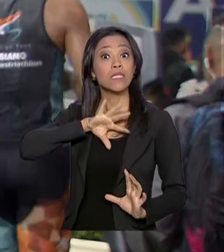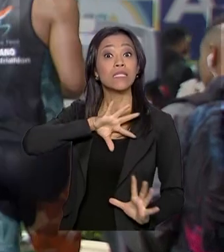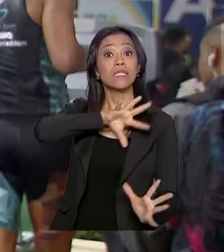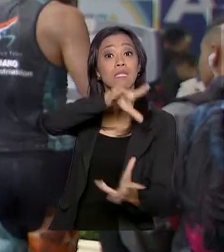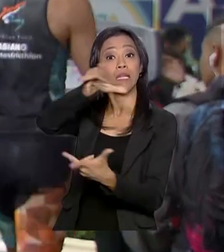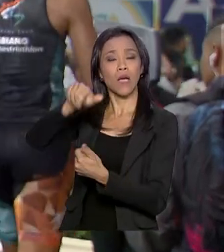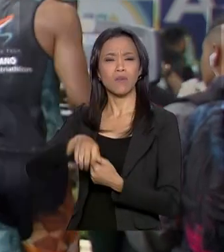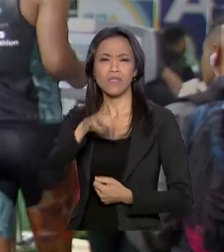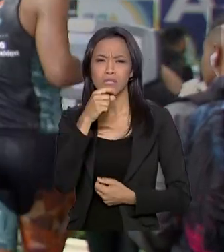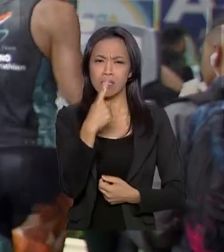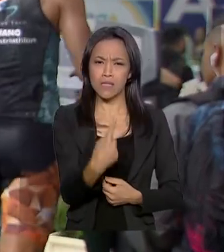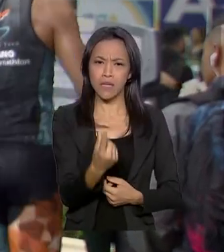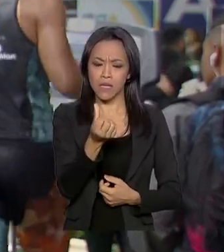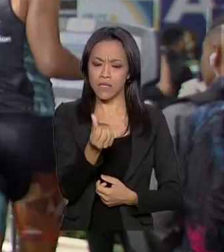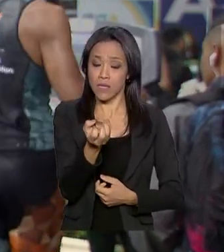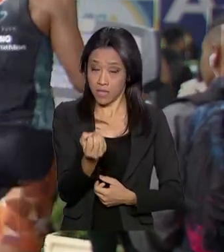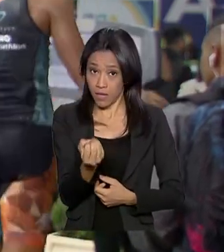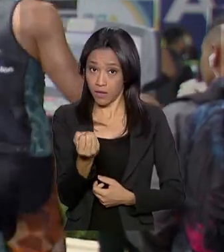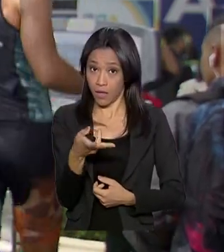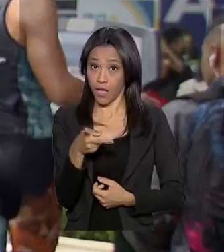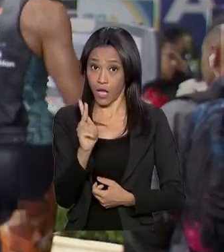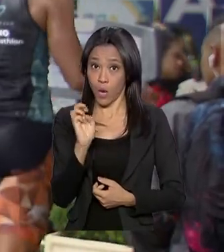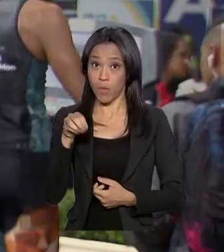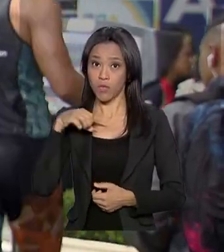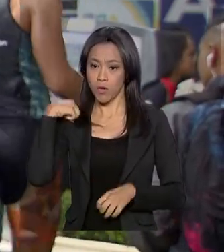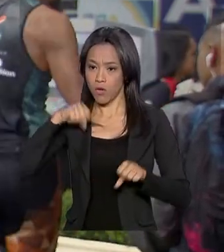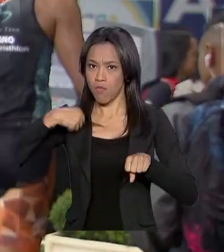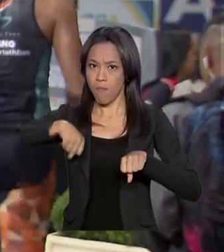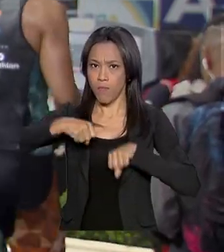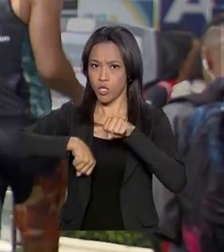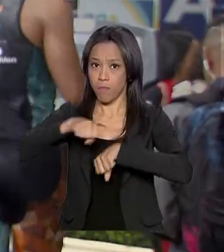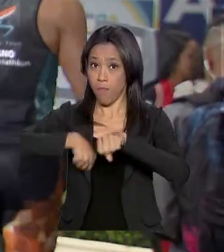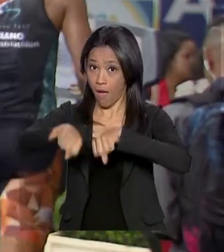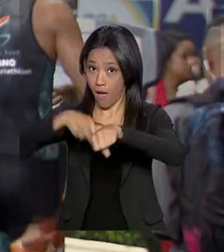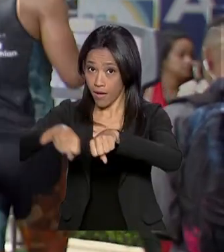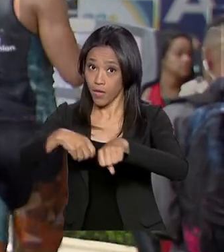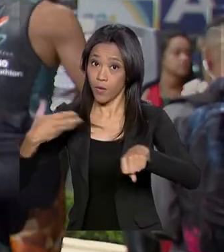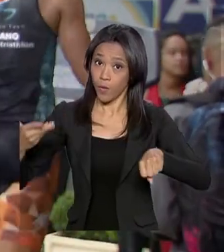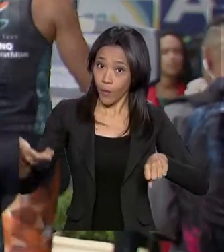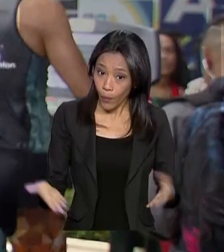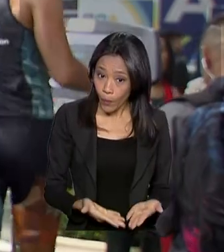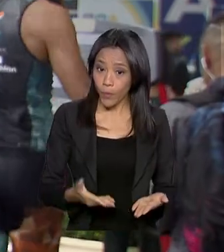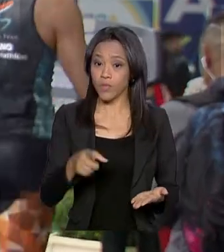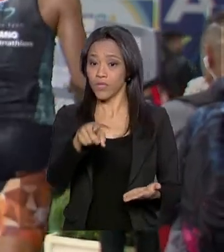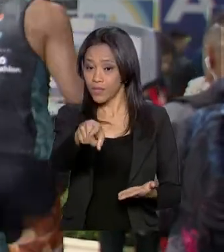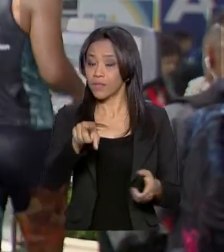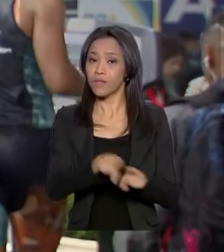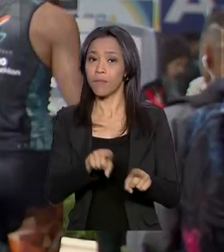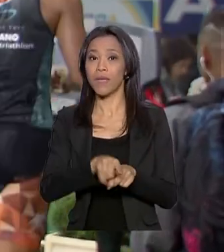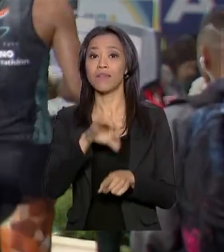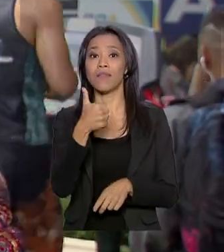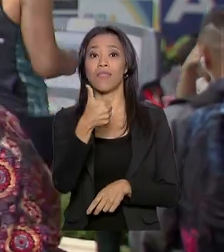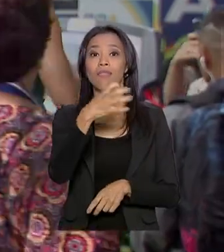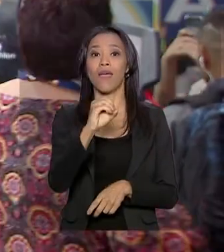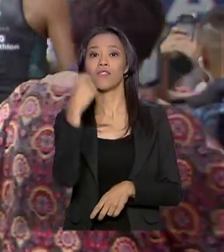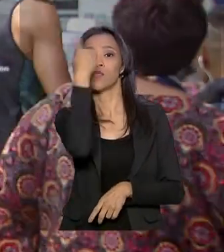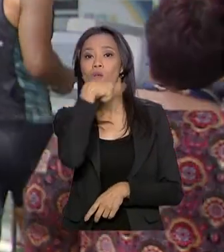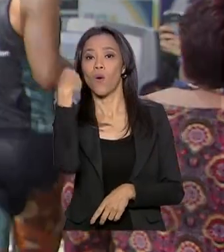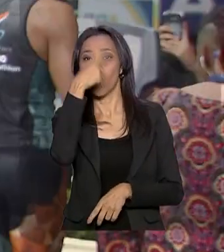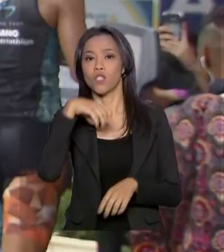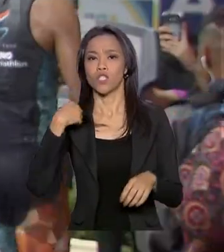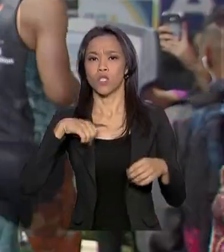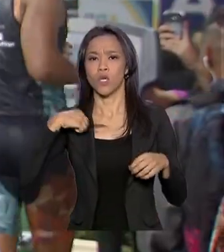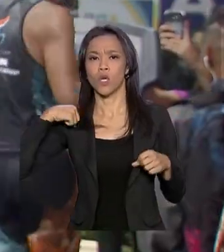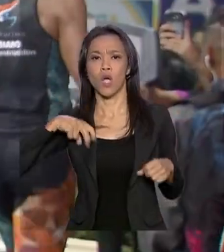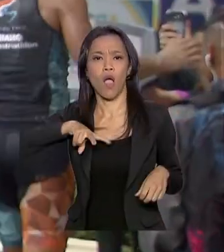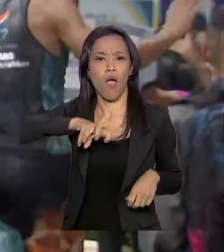160 quilômetros de bike, hoje em mais um desafio, deu largada a uma maratona de 10 horas de corrida. Tudo